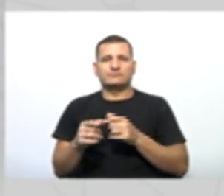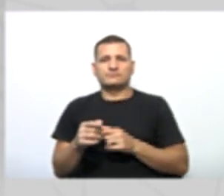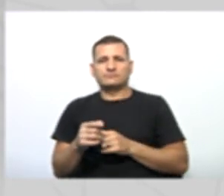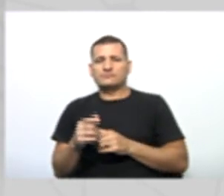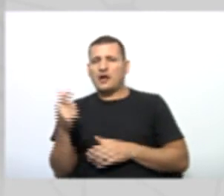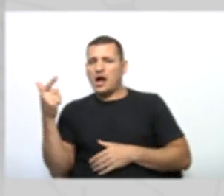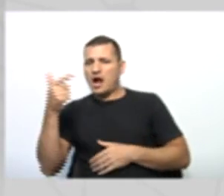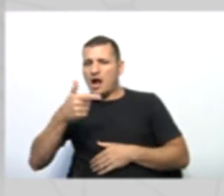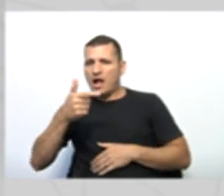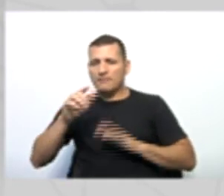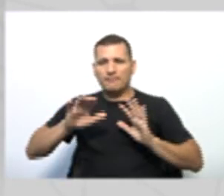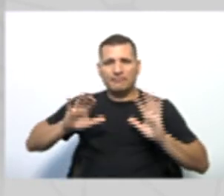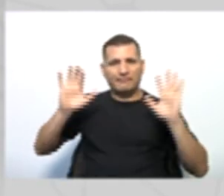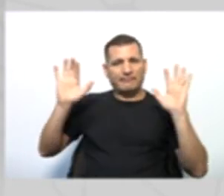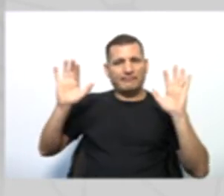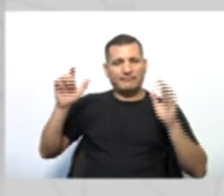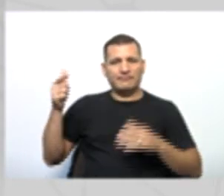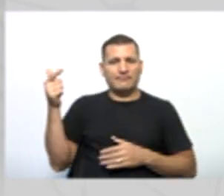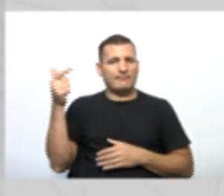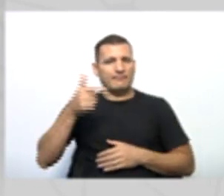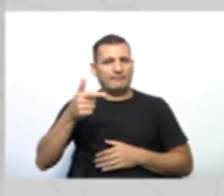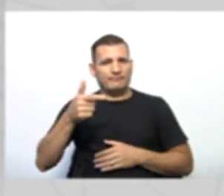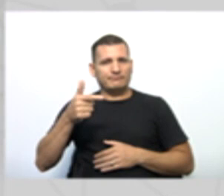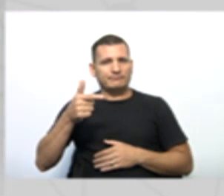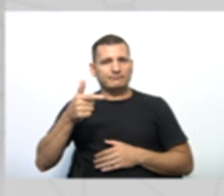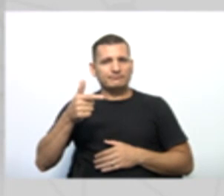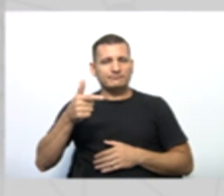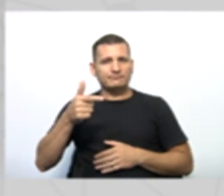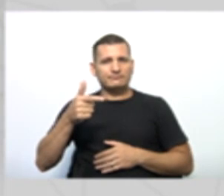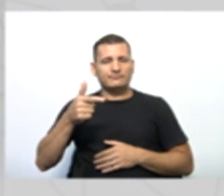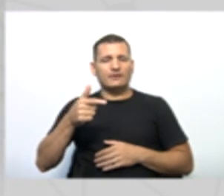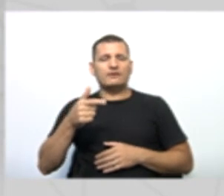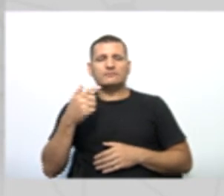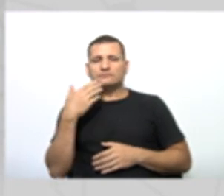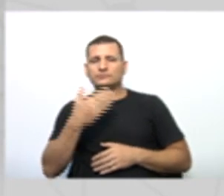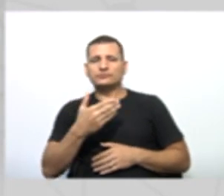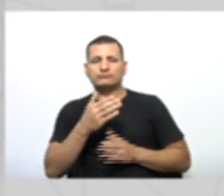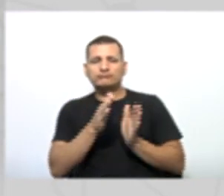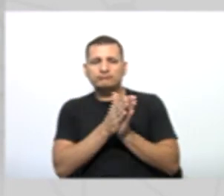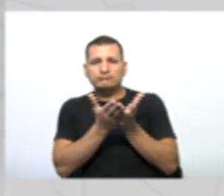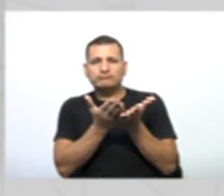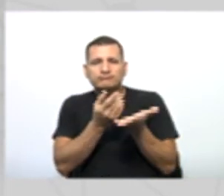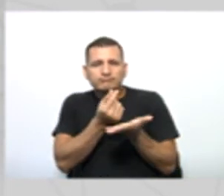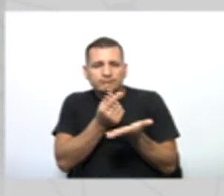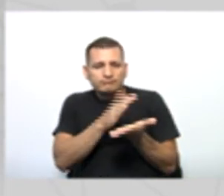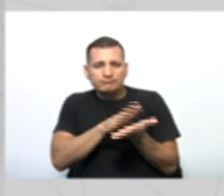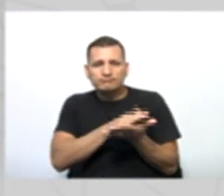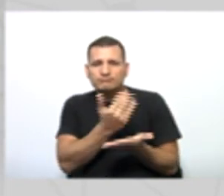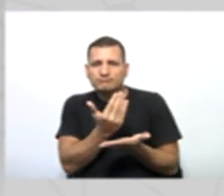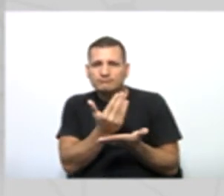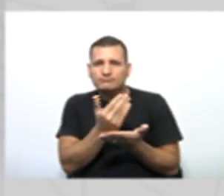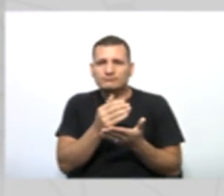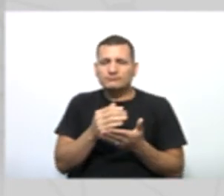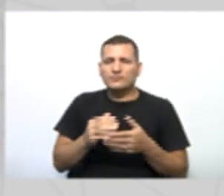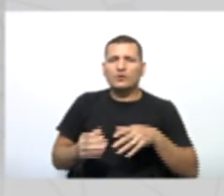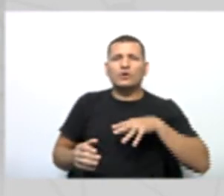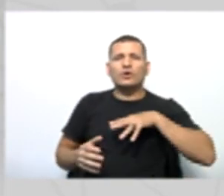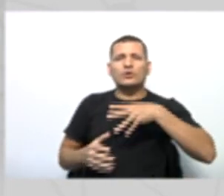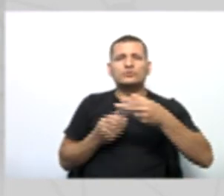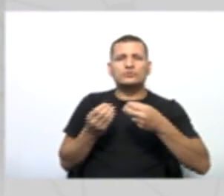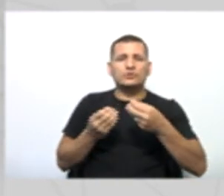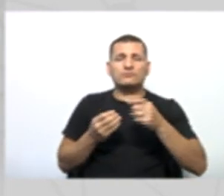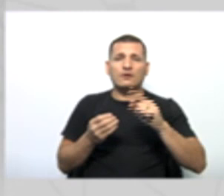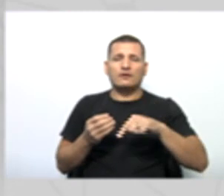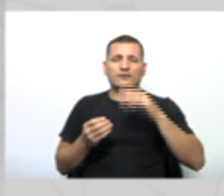gente deu o exemplo, a pessoa chega armada na nossa frente, passa a carteira. Ser corajoso nessa situação é eu agir